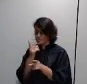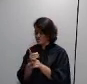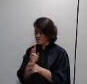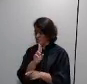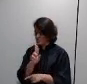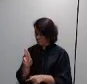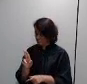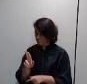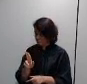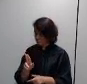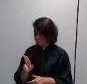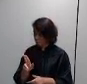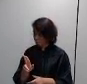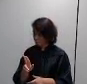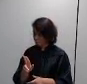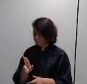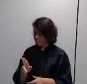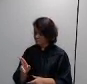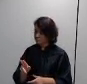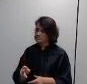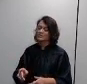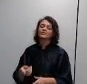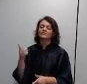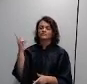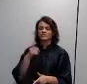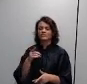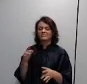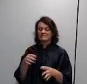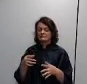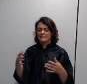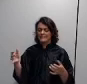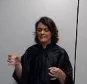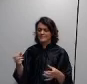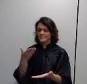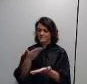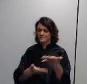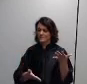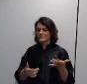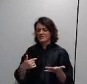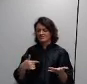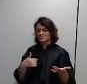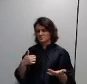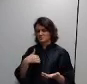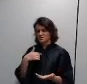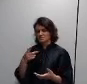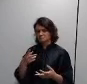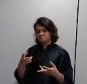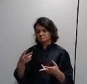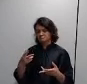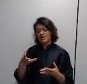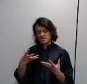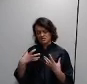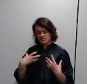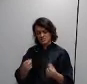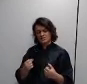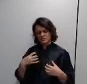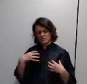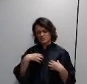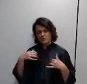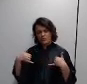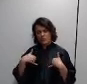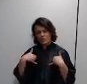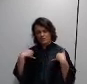se tiver ficou vencido eu fiquei conhecido na com rosa para mim companhia de vossa